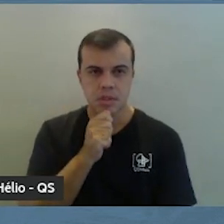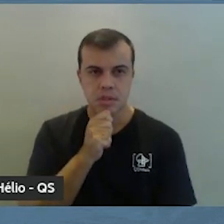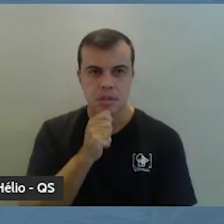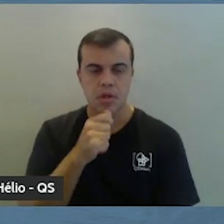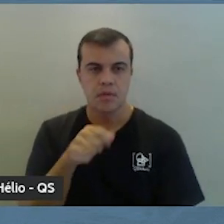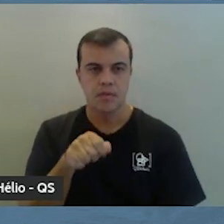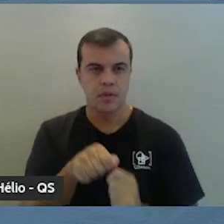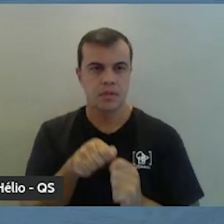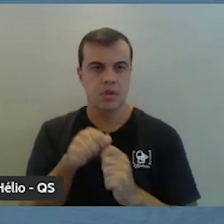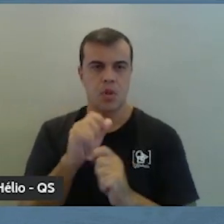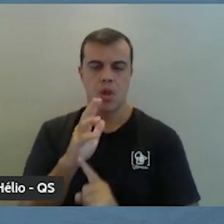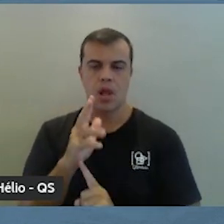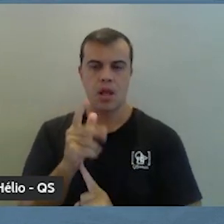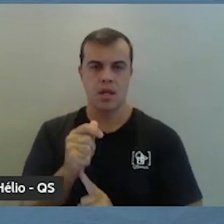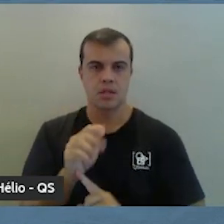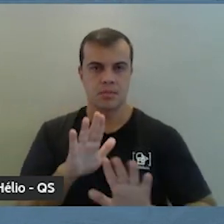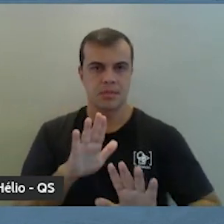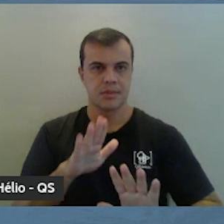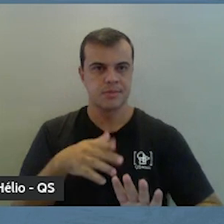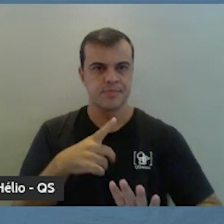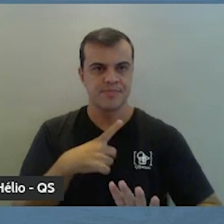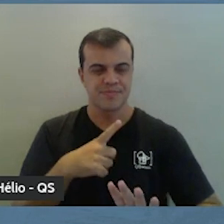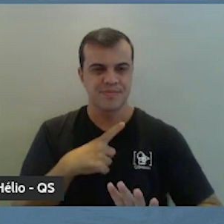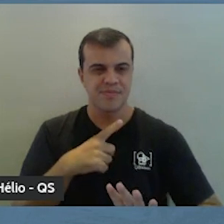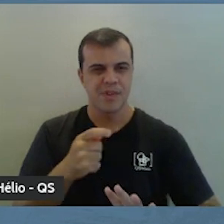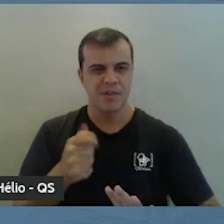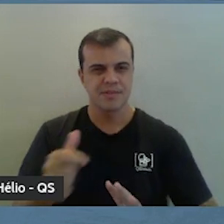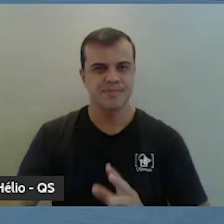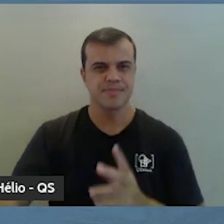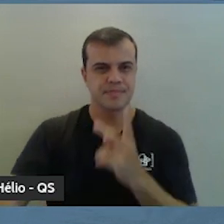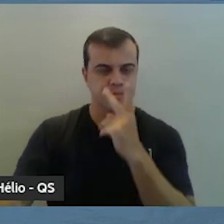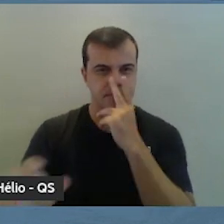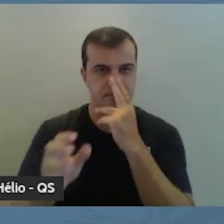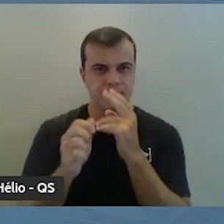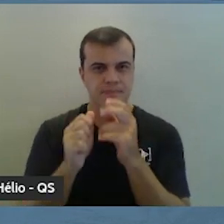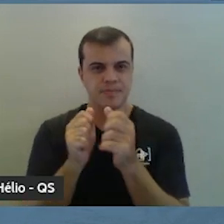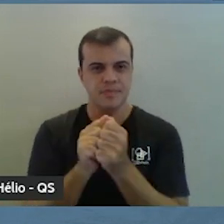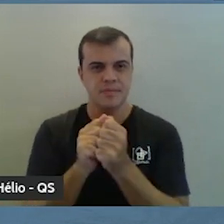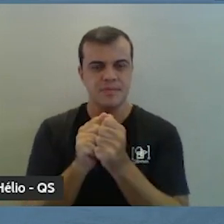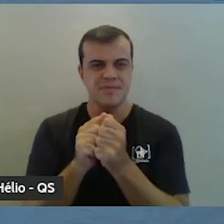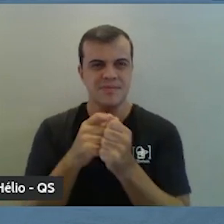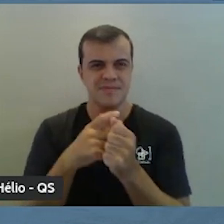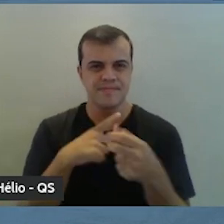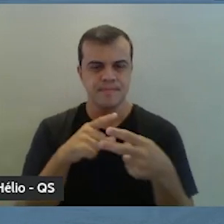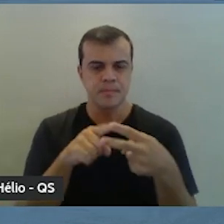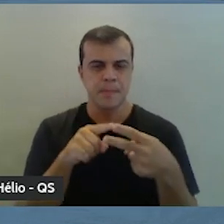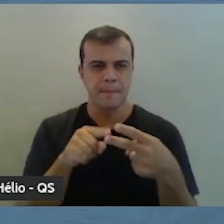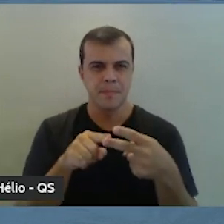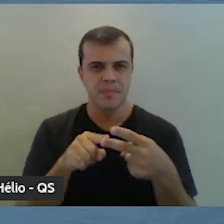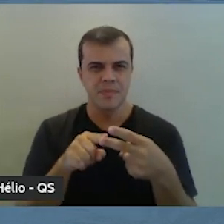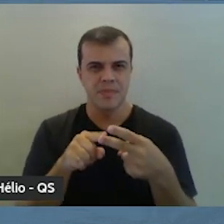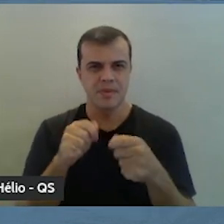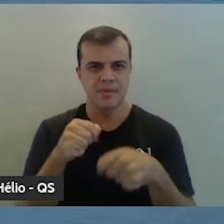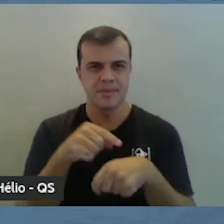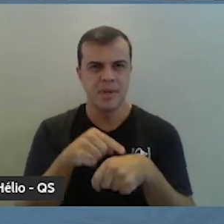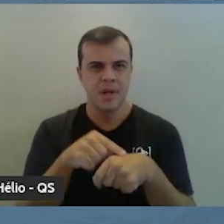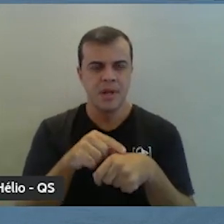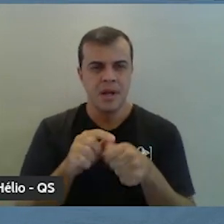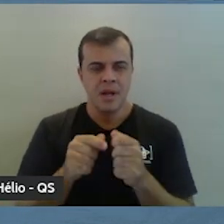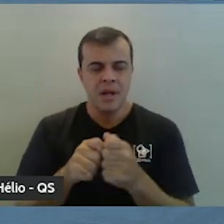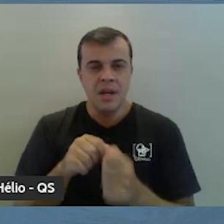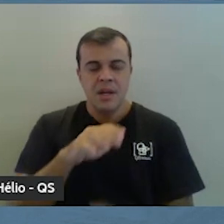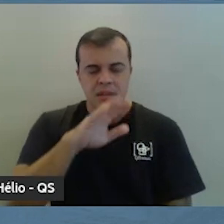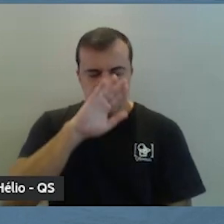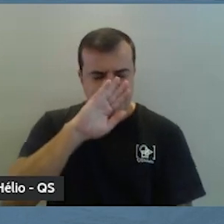fazendo arte, mas já tem, é quase como se fosse o elo de ligação entre esses dois momentos.